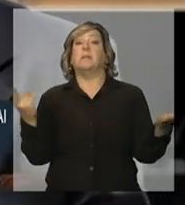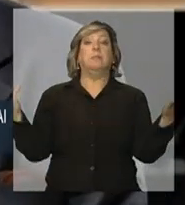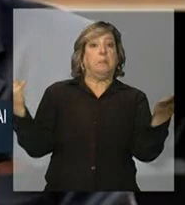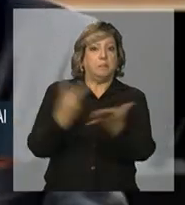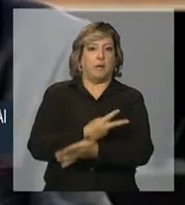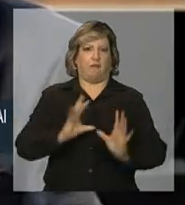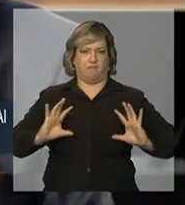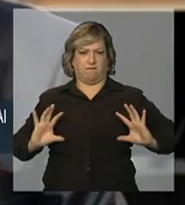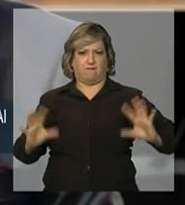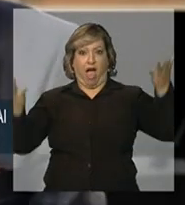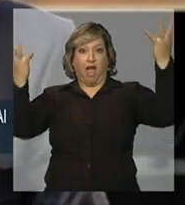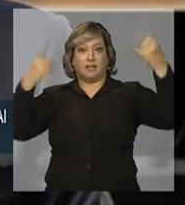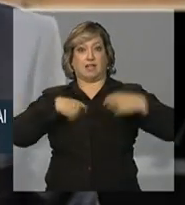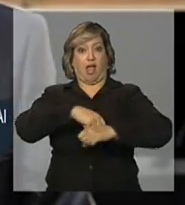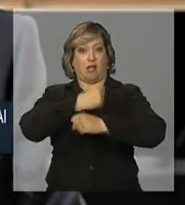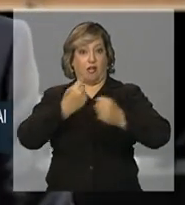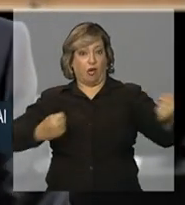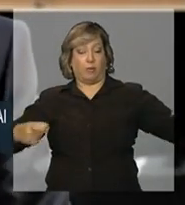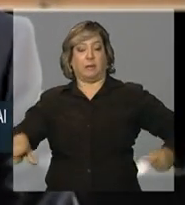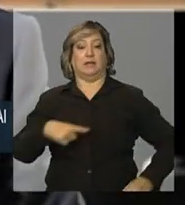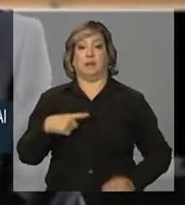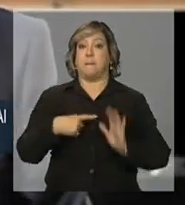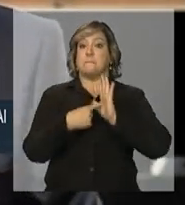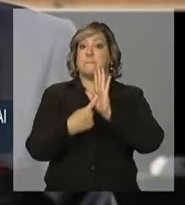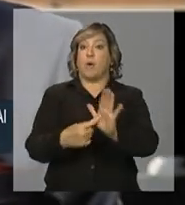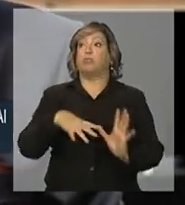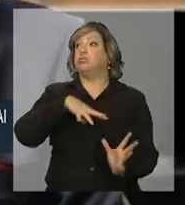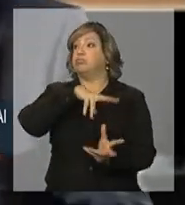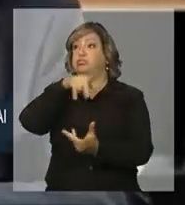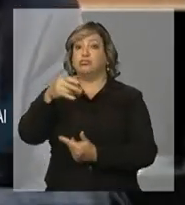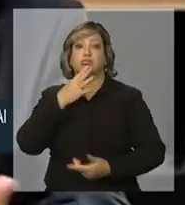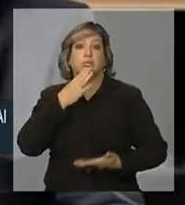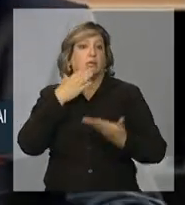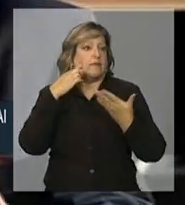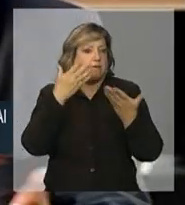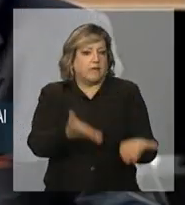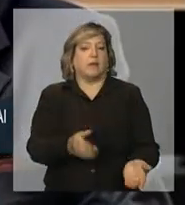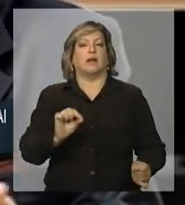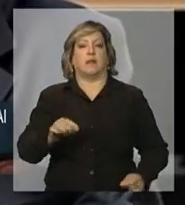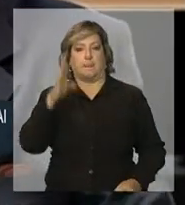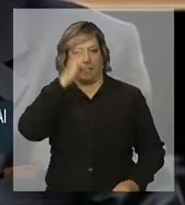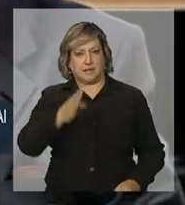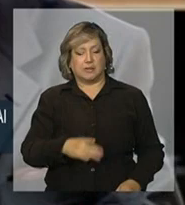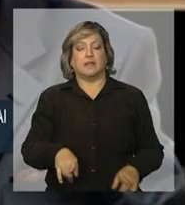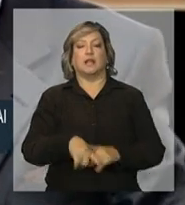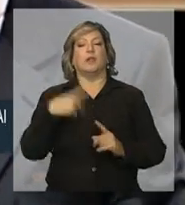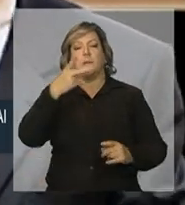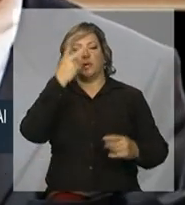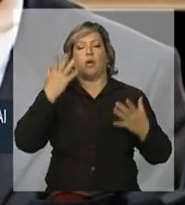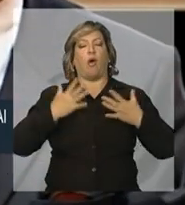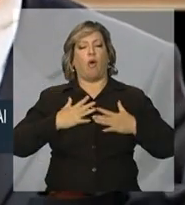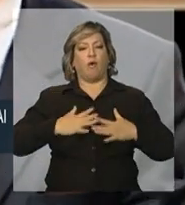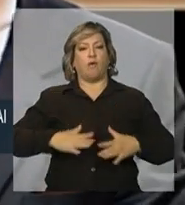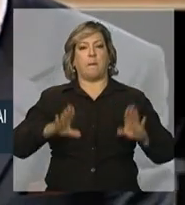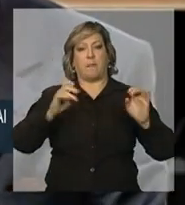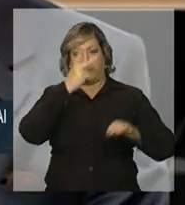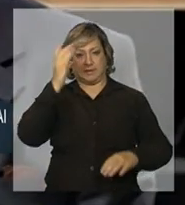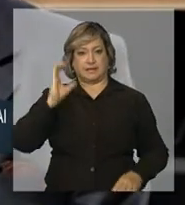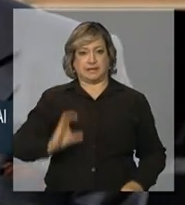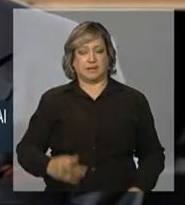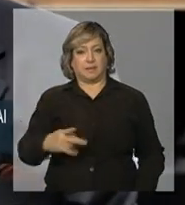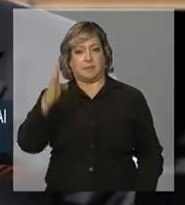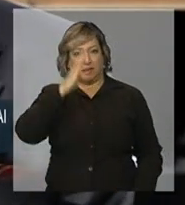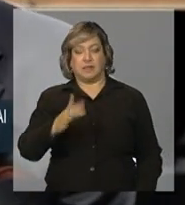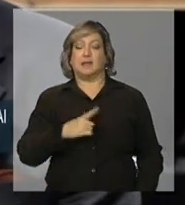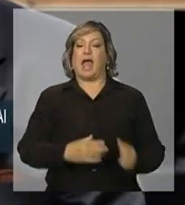grande evento em que a imagem do nosso país está sendo exposta e que o conforto dos cidadãos brasileiros também tem que